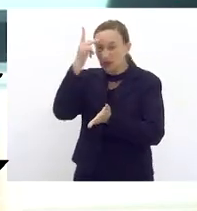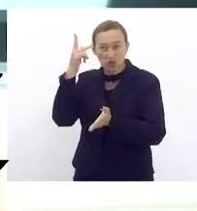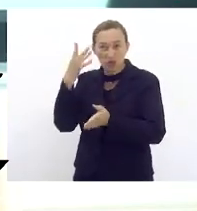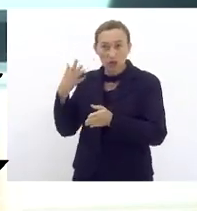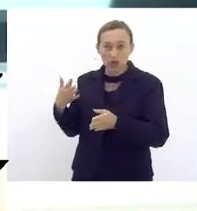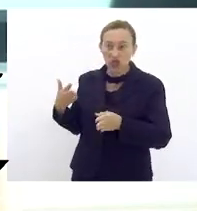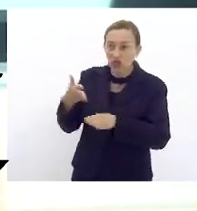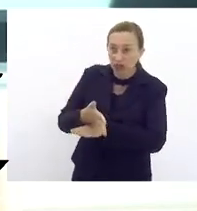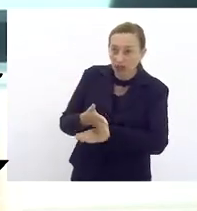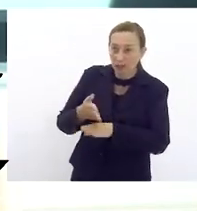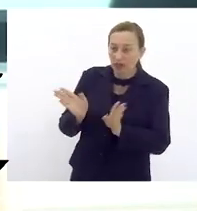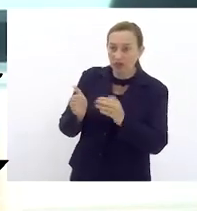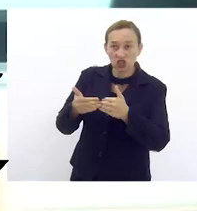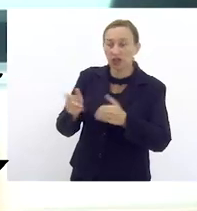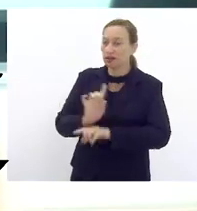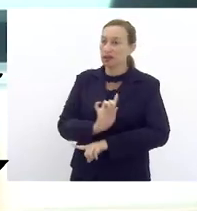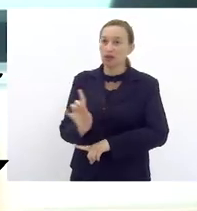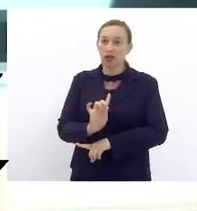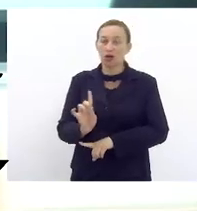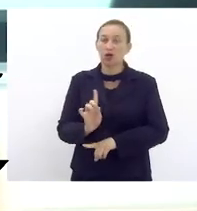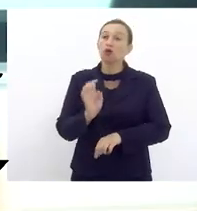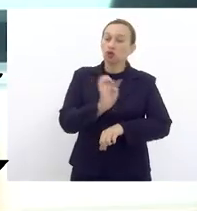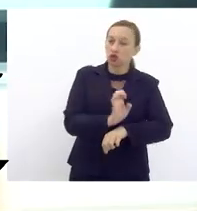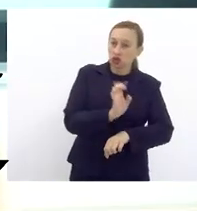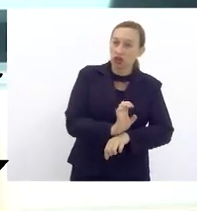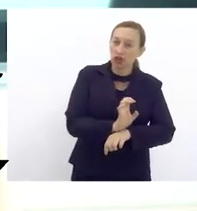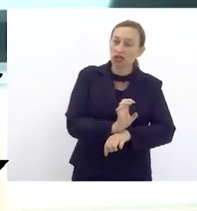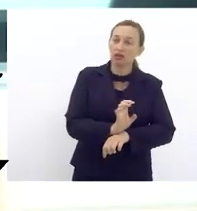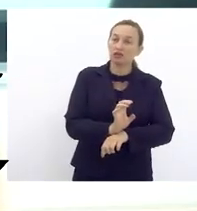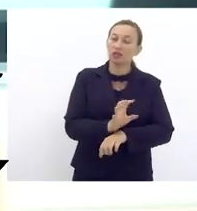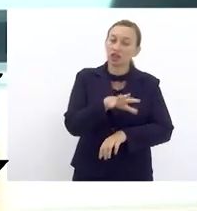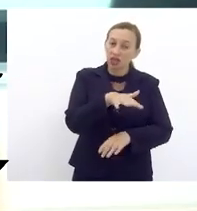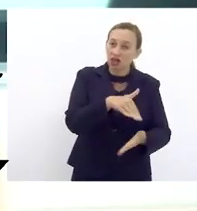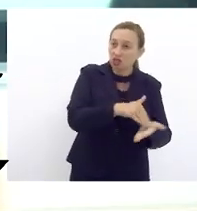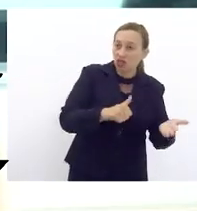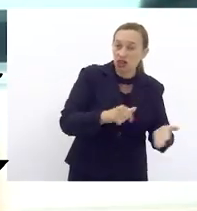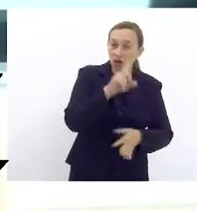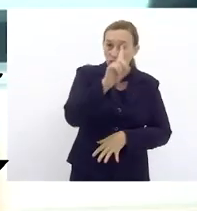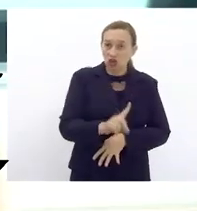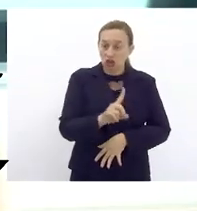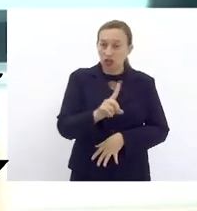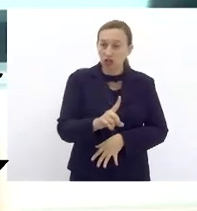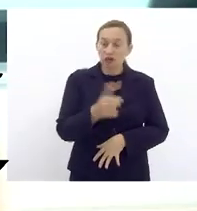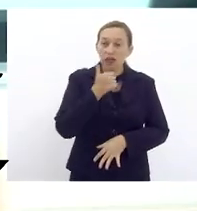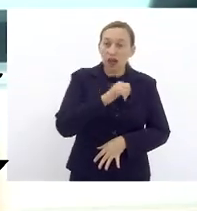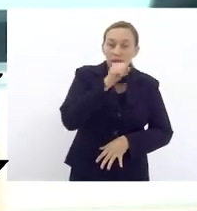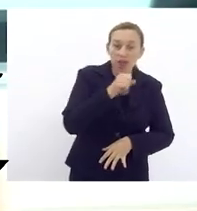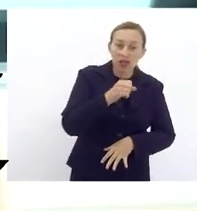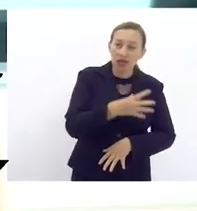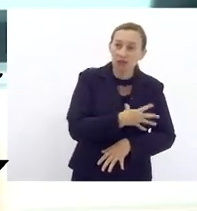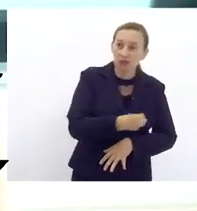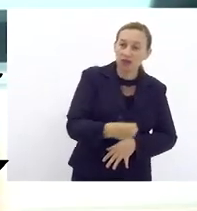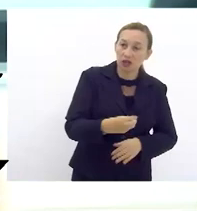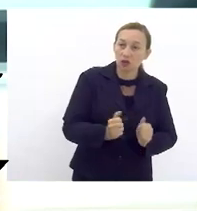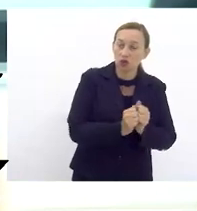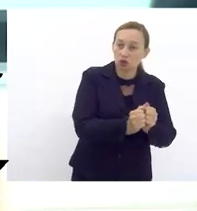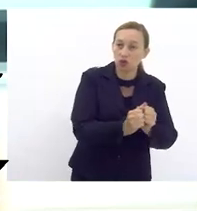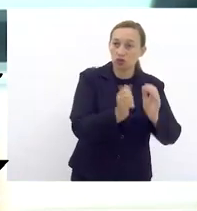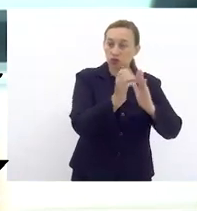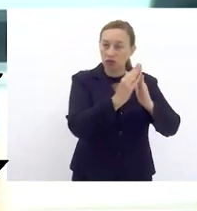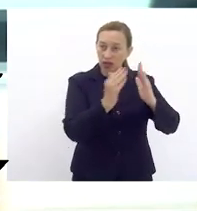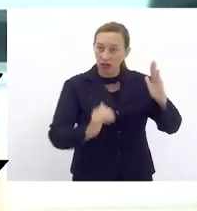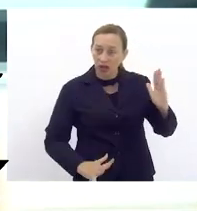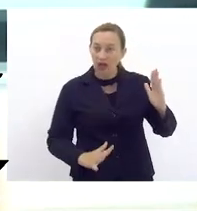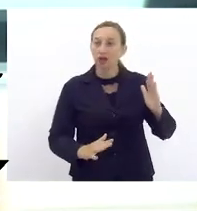com Conselho Tutelar para tirar o direito da mãe que tá levando o filho para iniciação o estado vai aparecer para não permitir